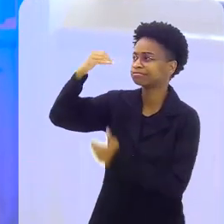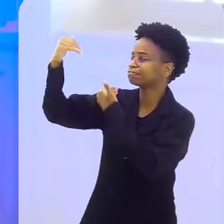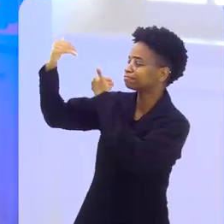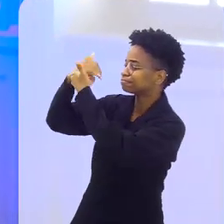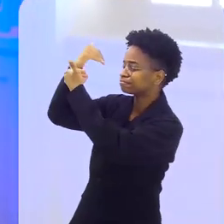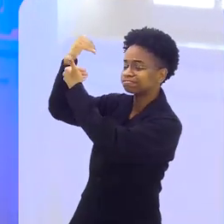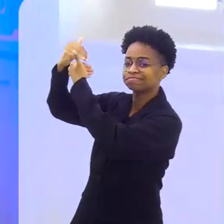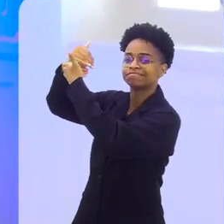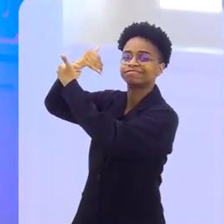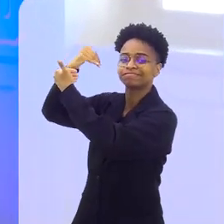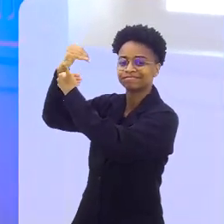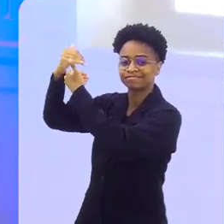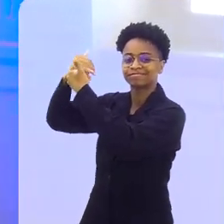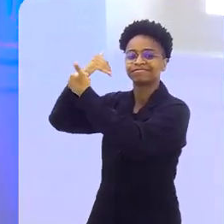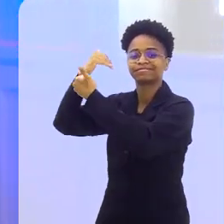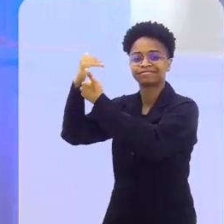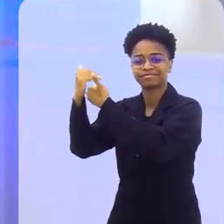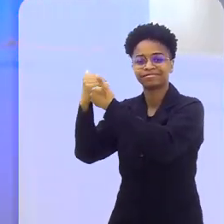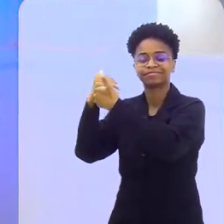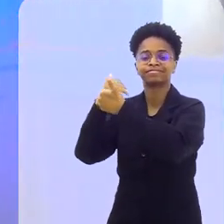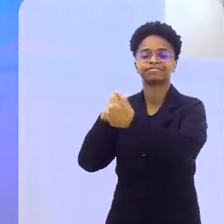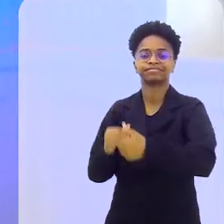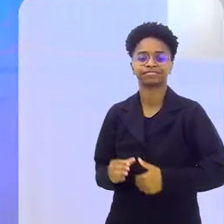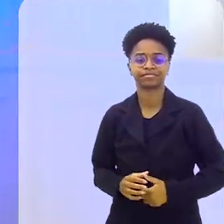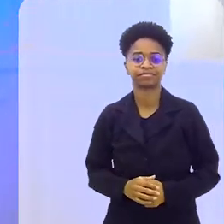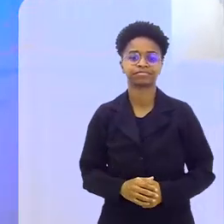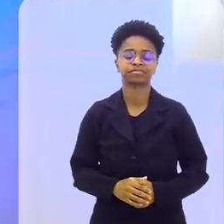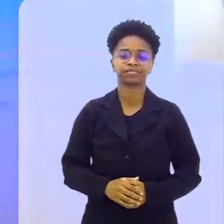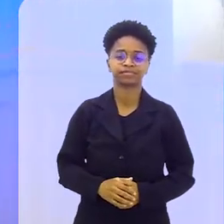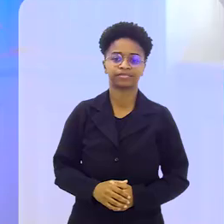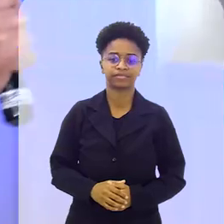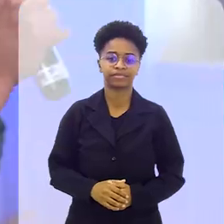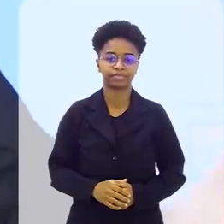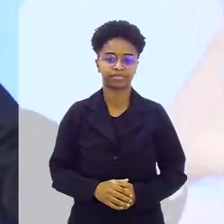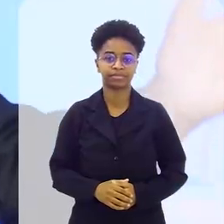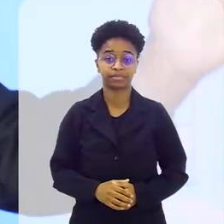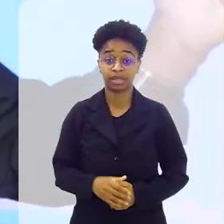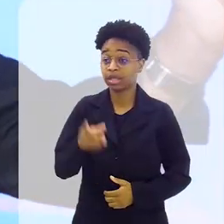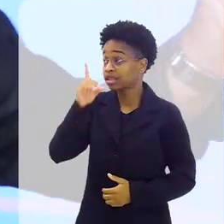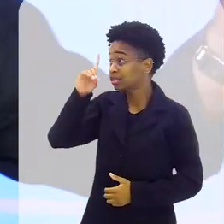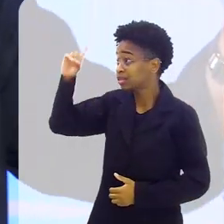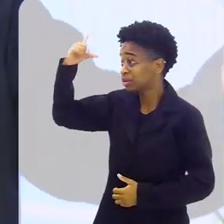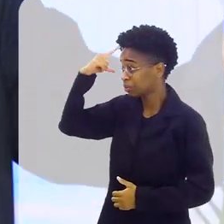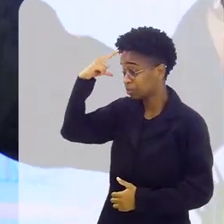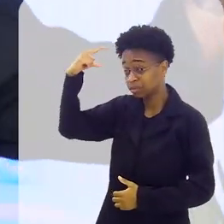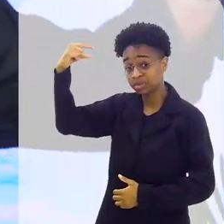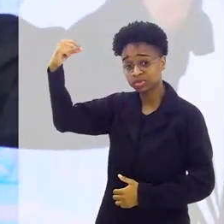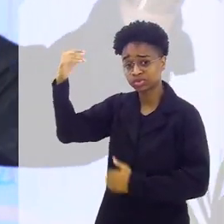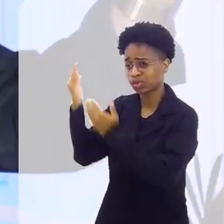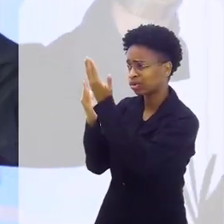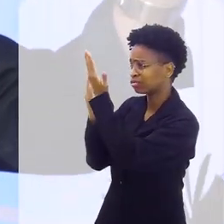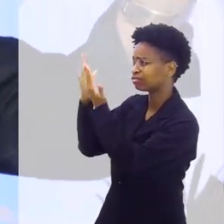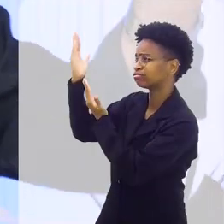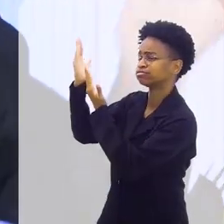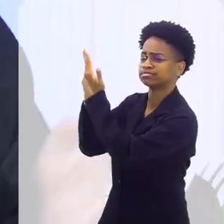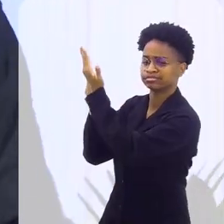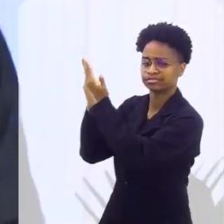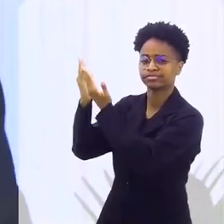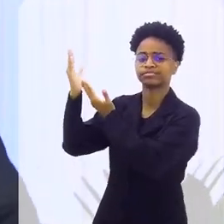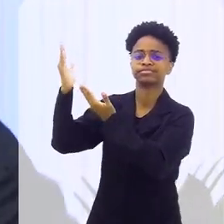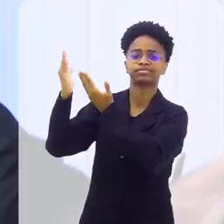Santo, Ele é o Consolador. Me escolheu para